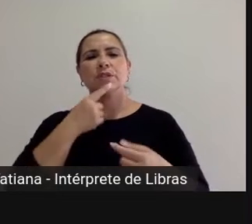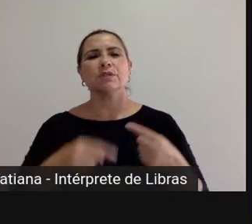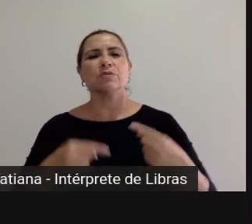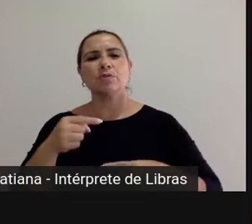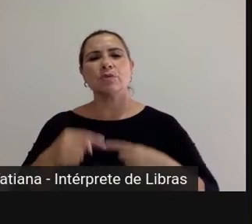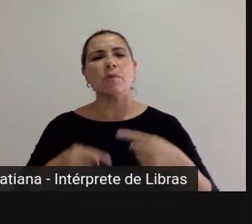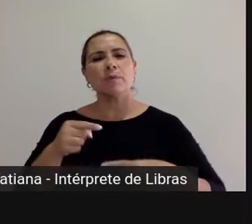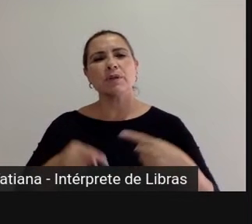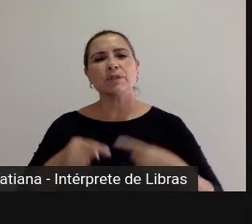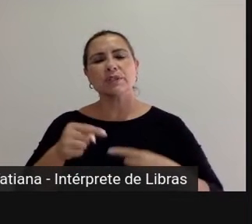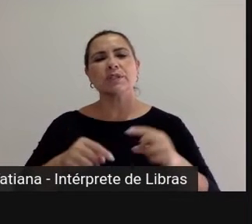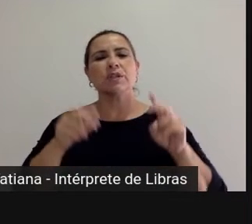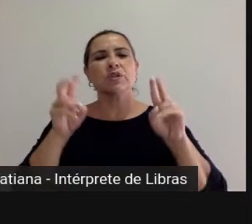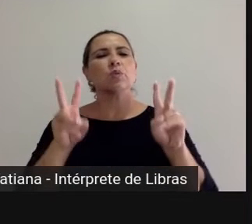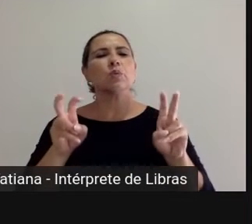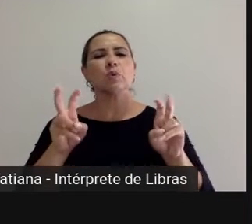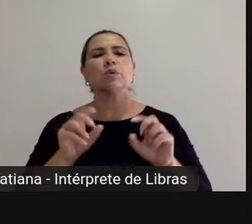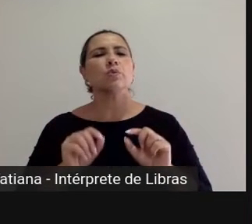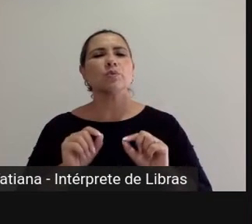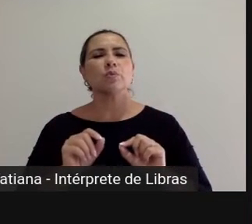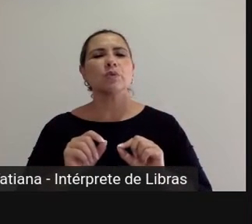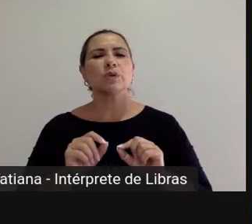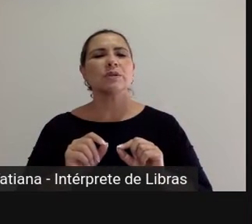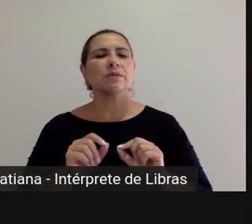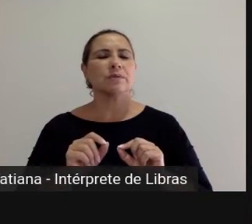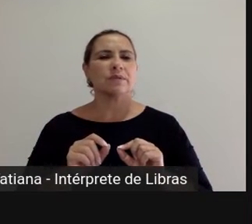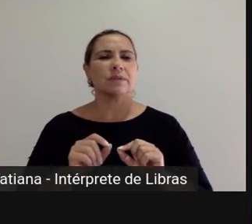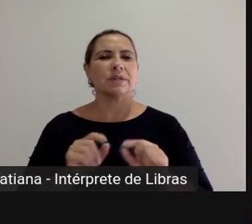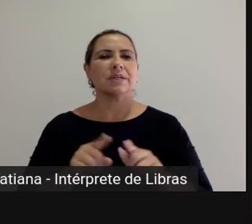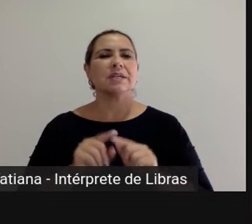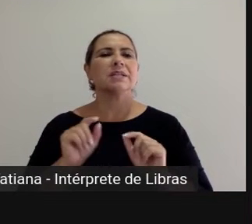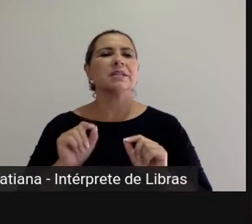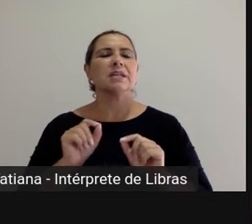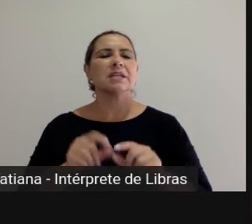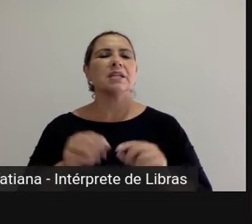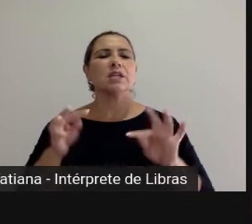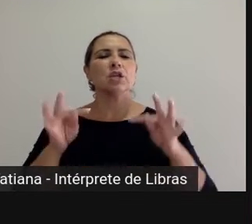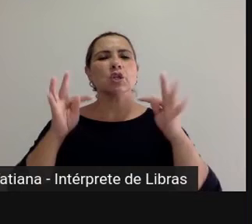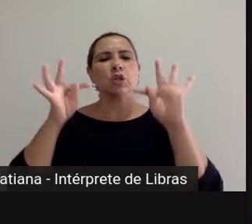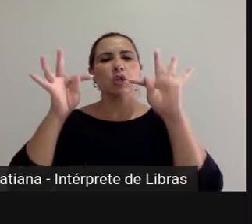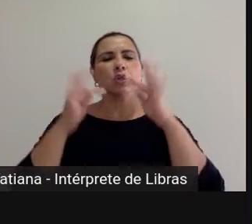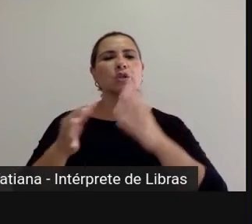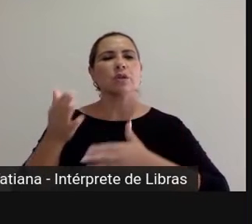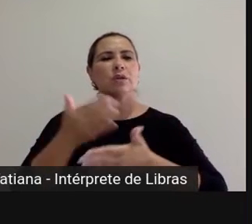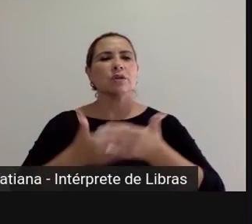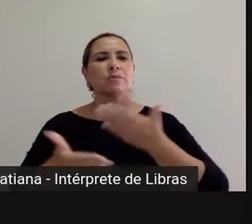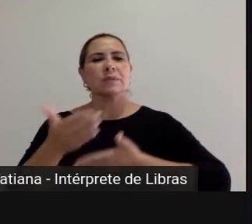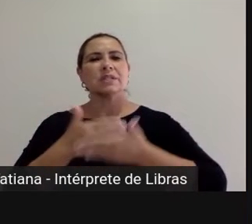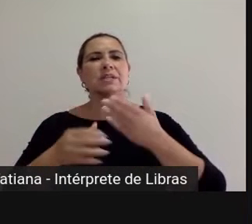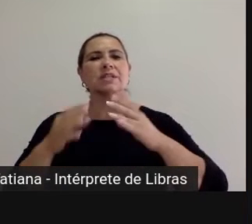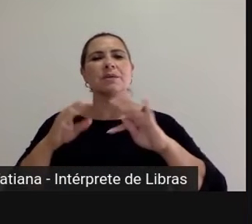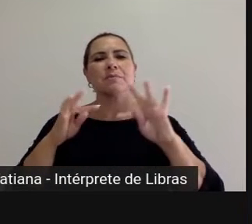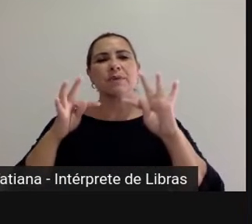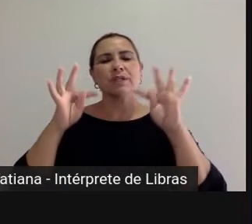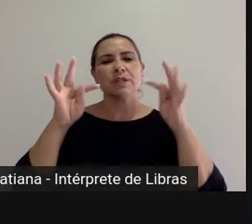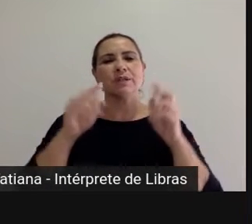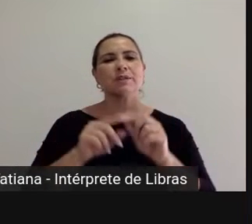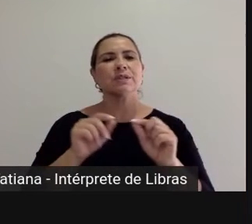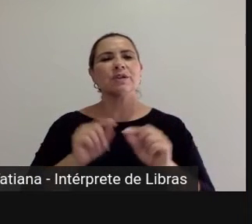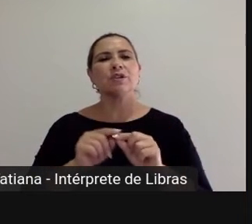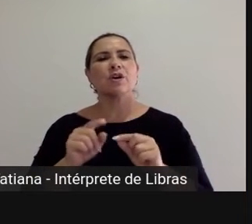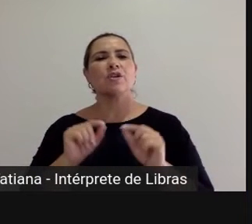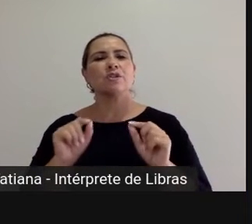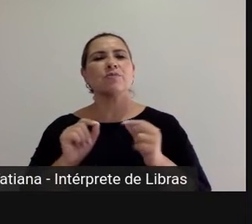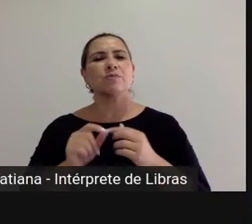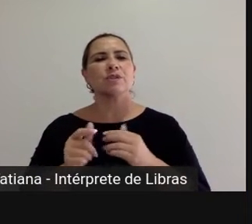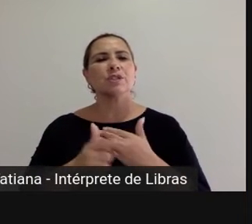cores desse assunto, um discurso de que a tecnologia impera, A tecnologia, ela é uma força motriz.